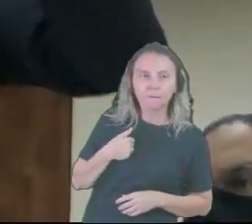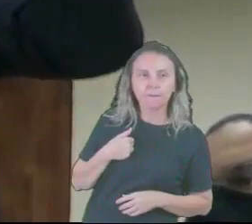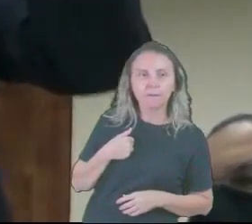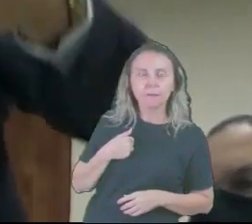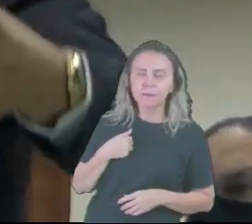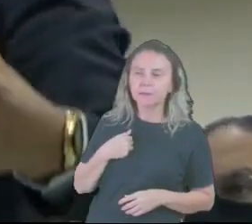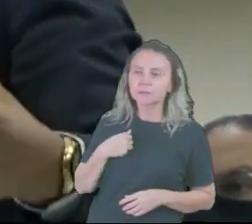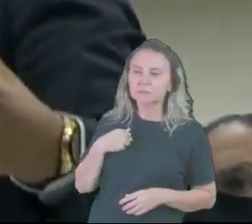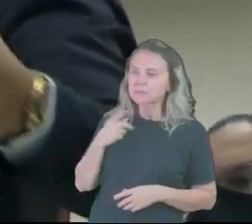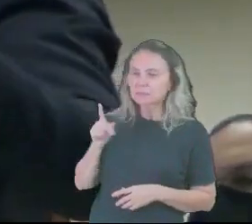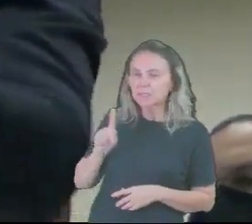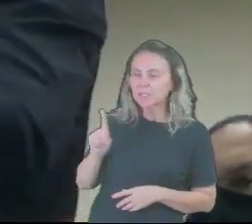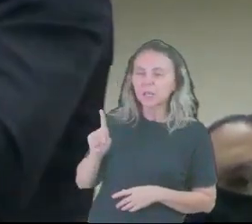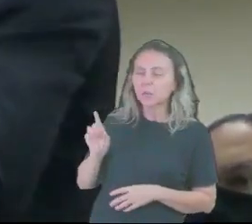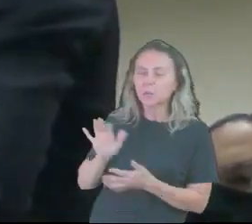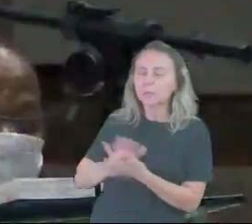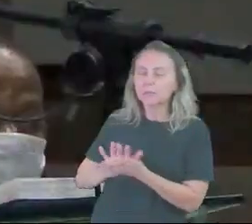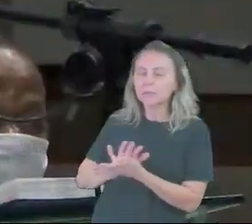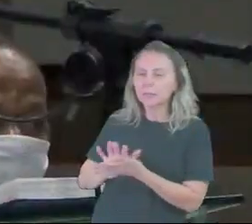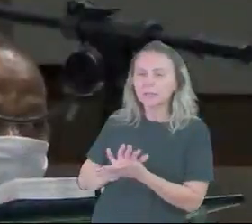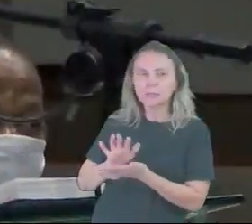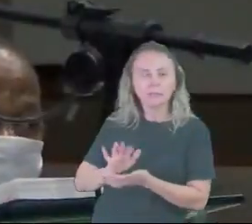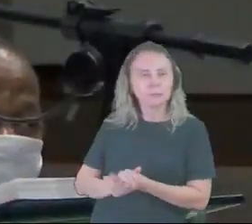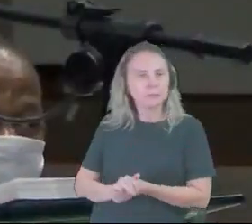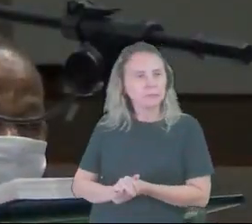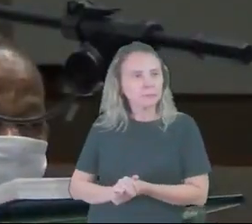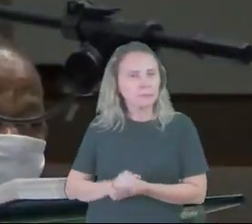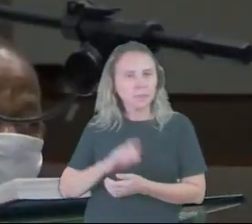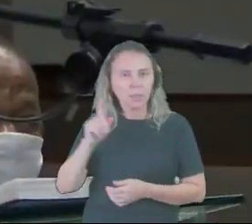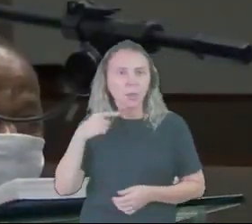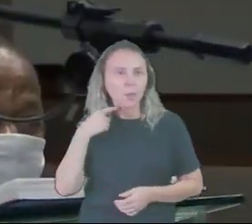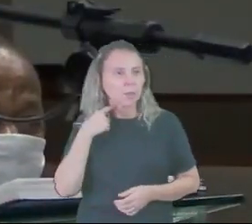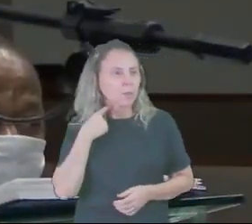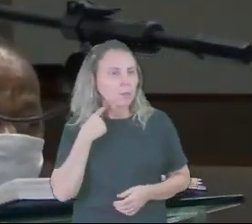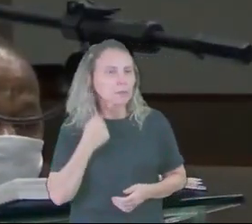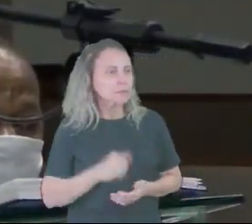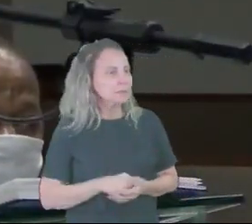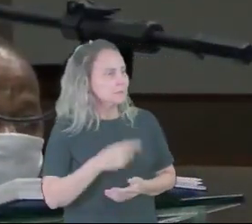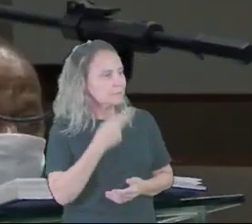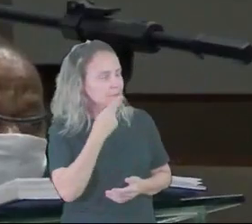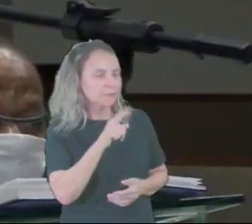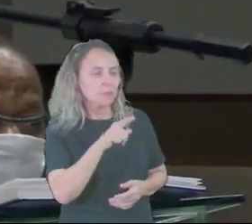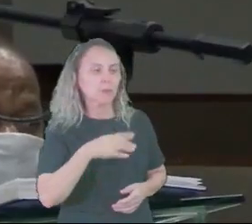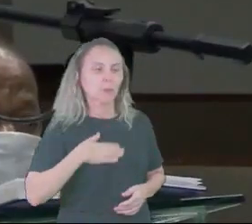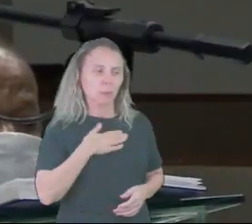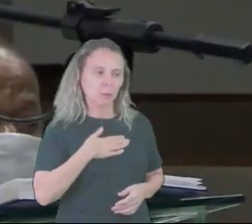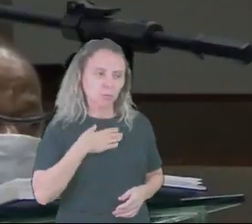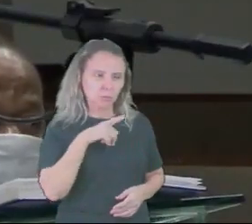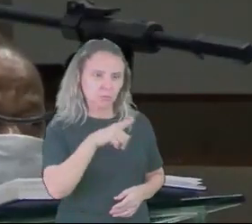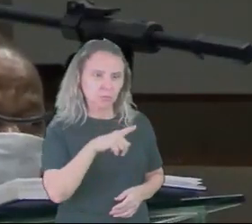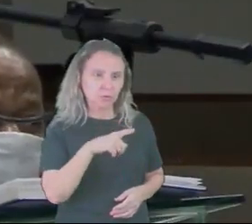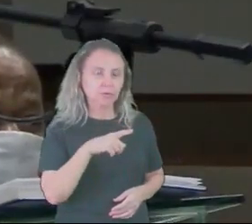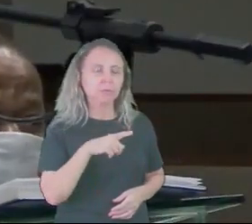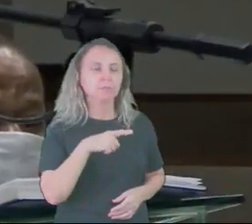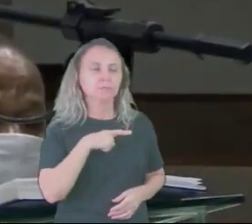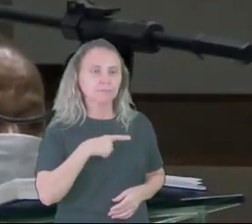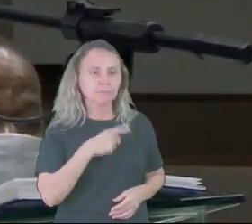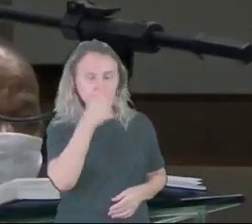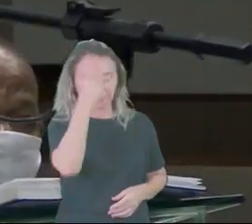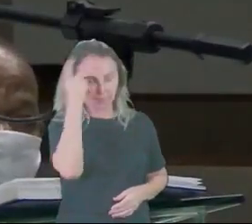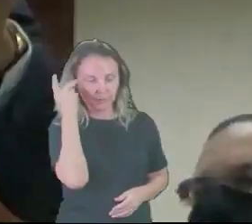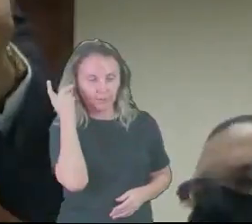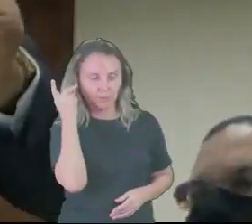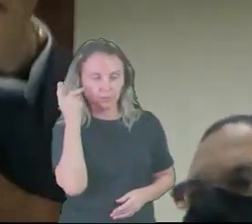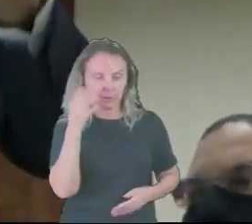para dar aula todo mais aí quando sai o advogado me chama de seu gostei muito de você e eu gostaria de ter um empregado igual a você